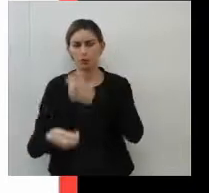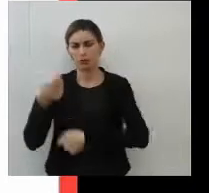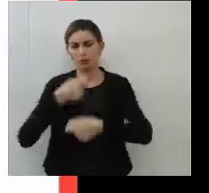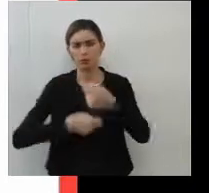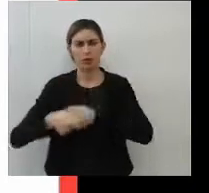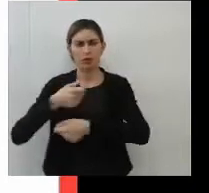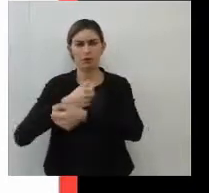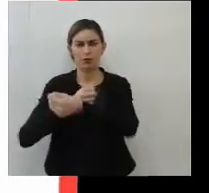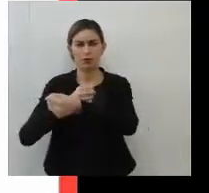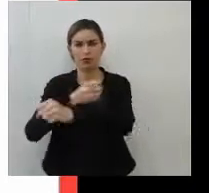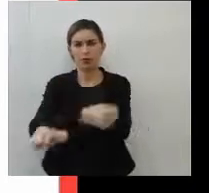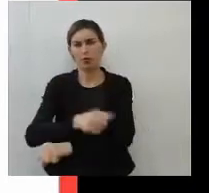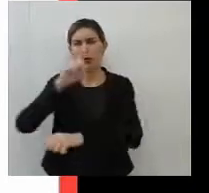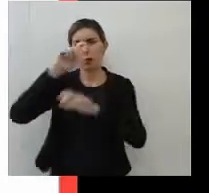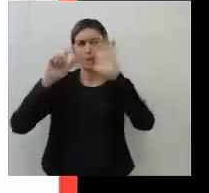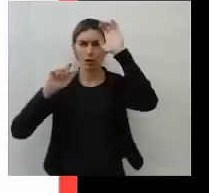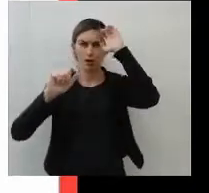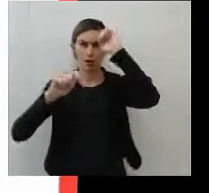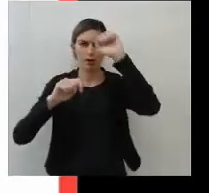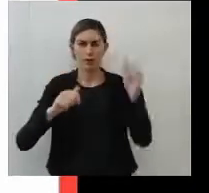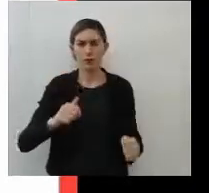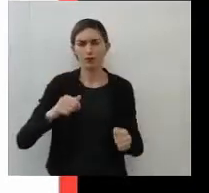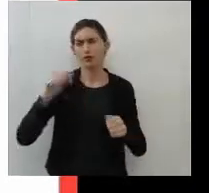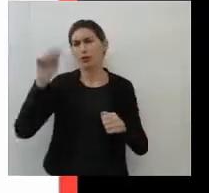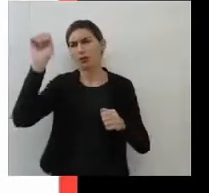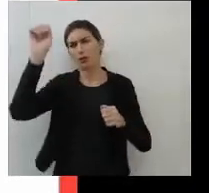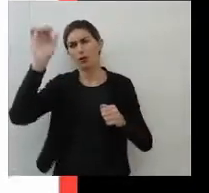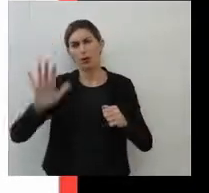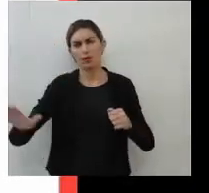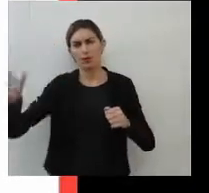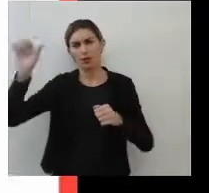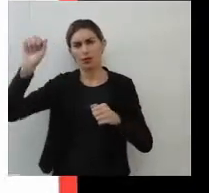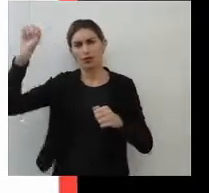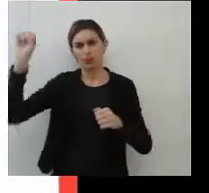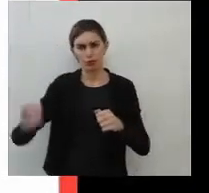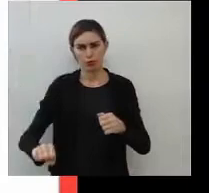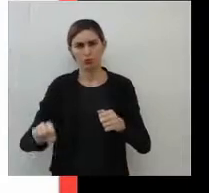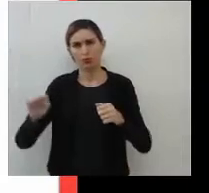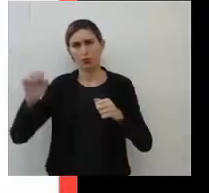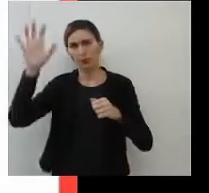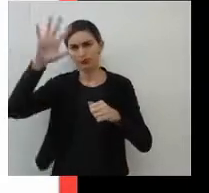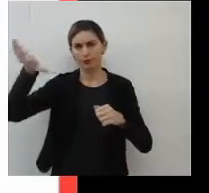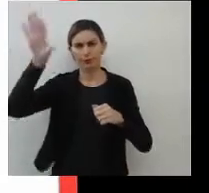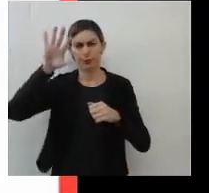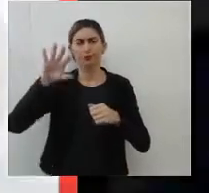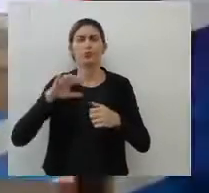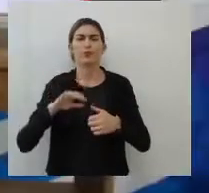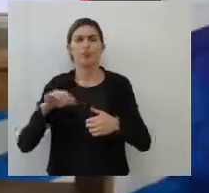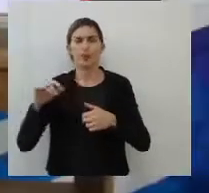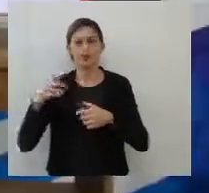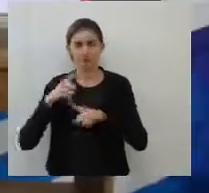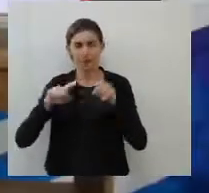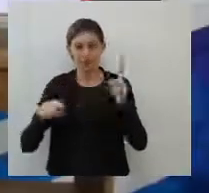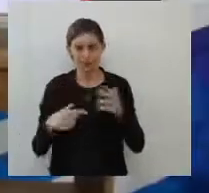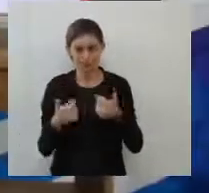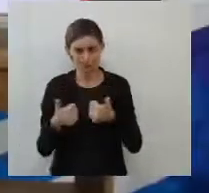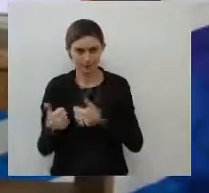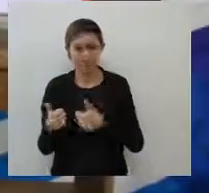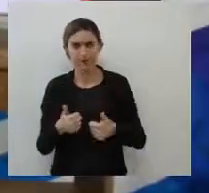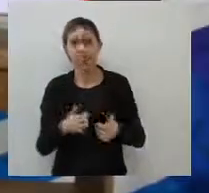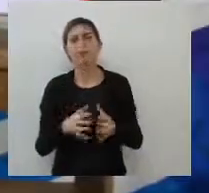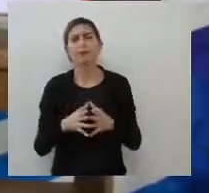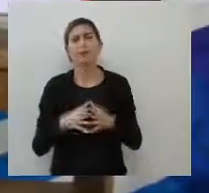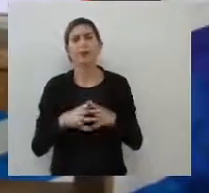escravizadas entre a África e a América do Sul. Tá? Na verdade, o continente americano. Tranquilo, fera?